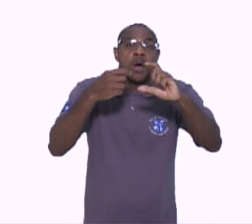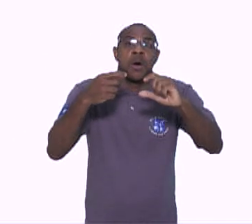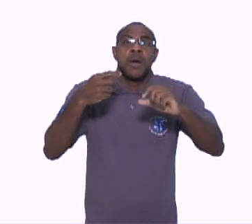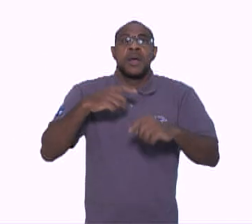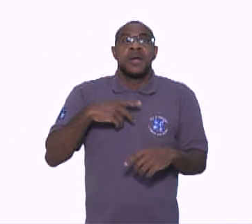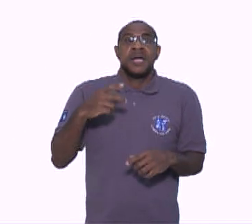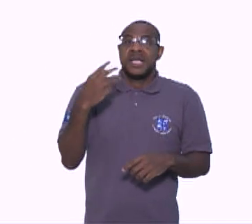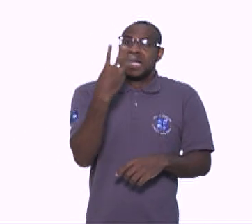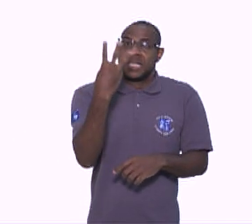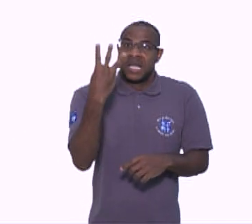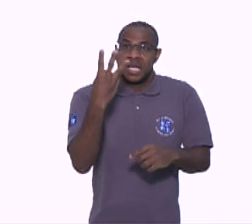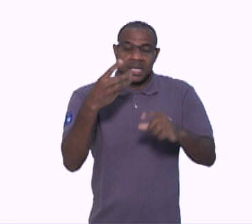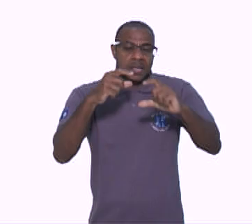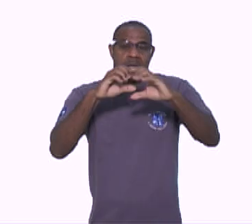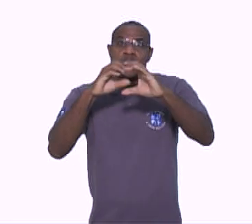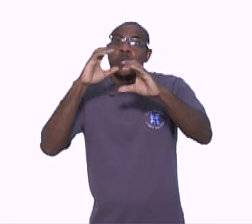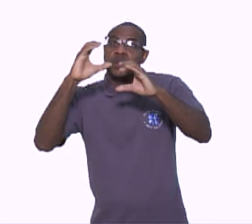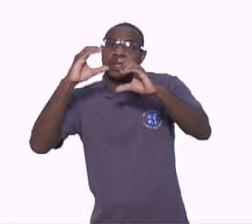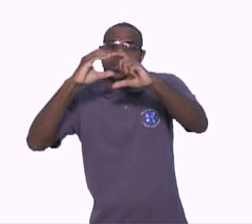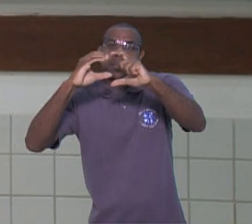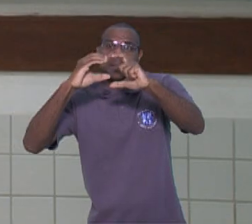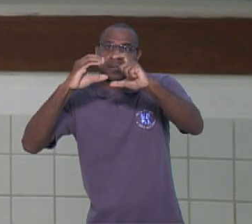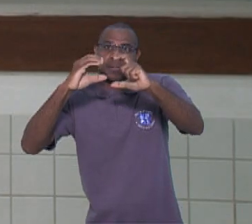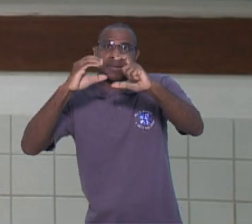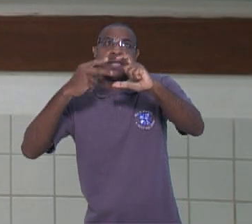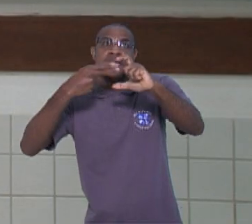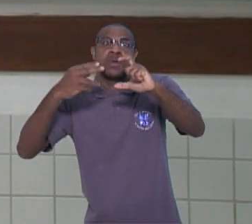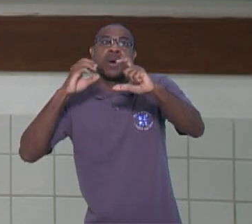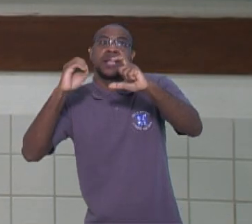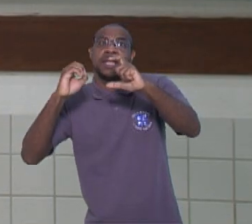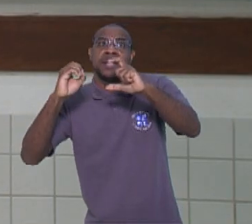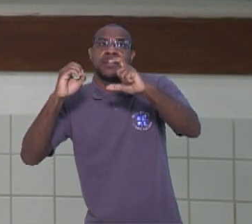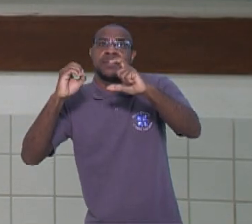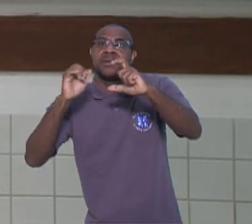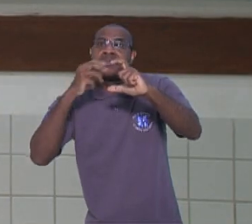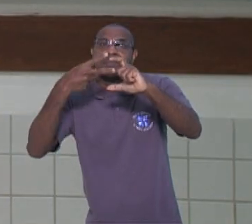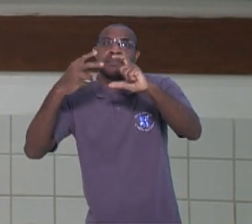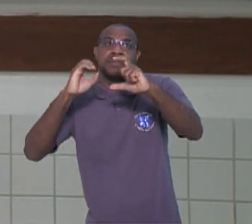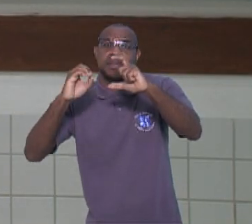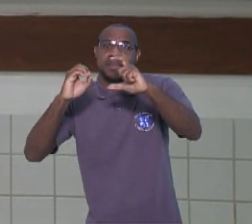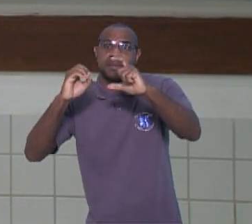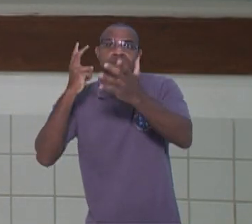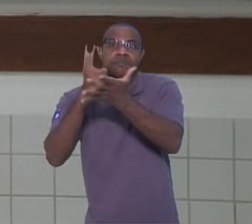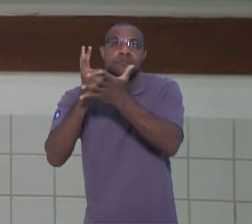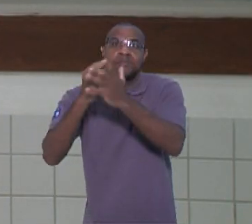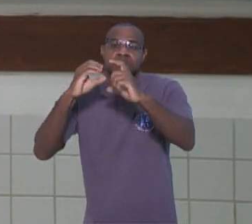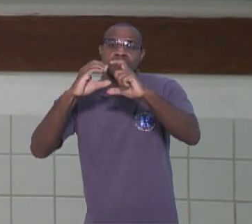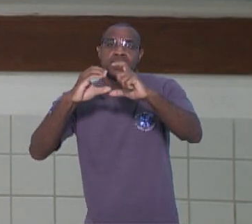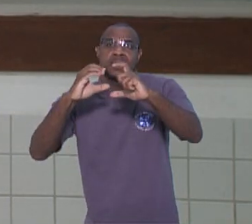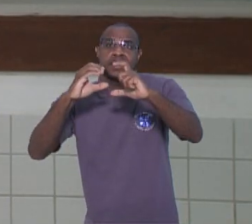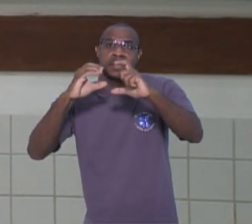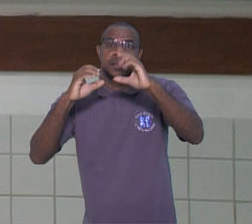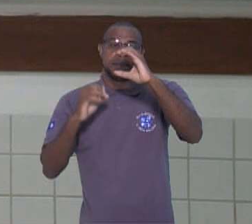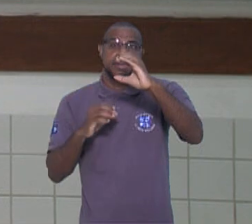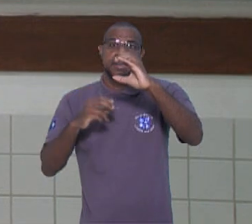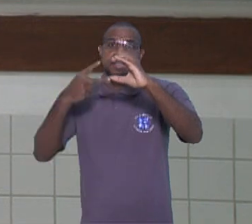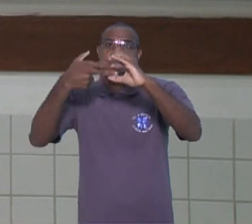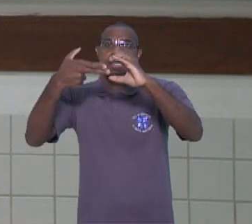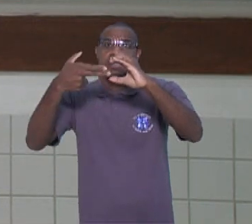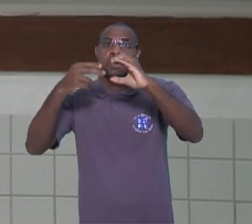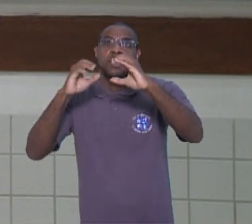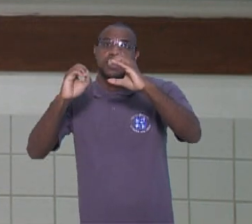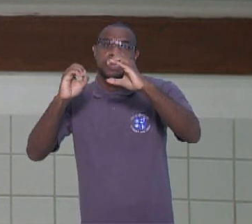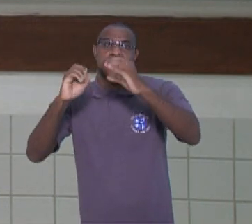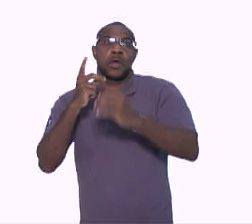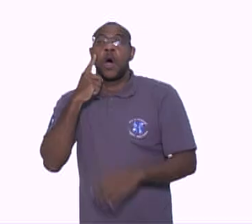termo independente for igual a zero. Tá ali, C é igual a zero. Então, nós temos o quê? Aqui,